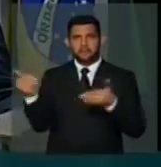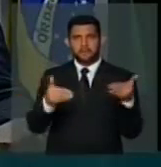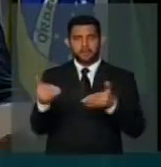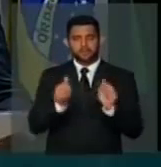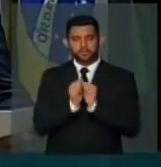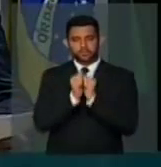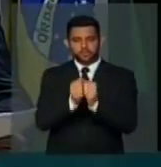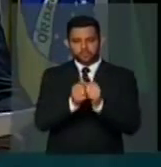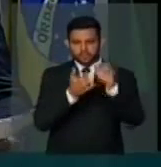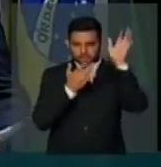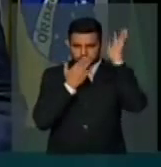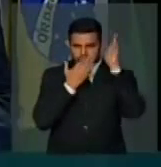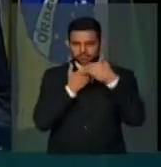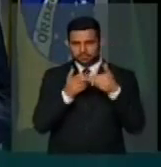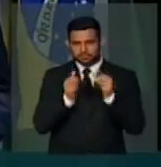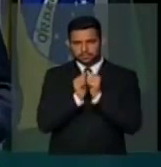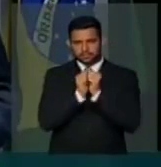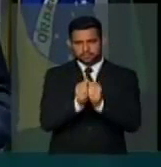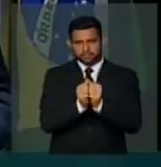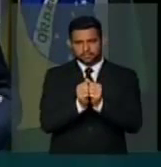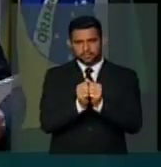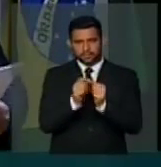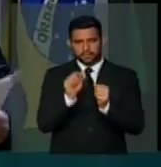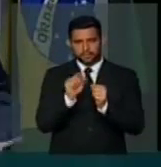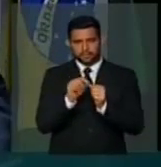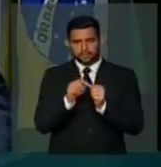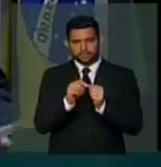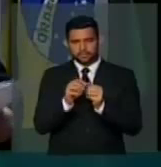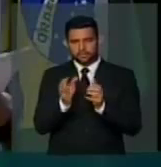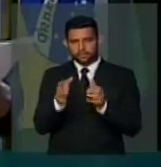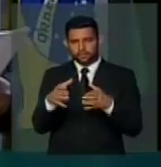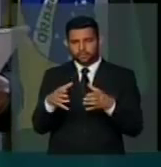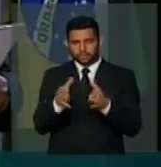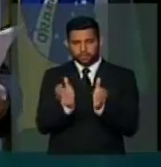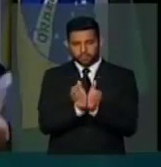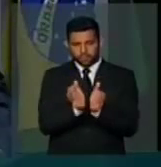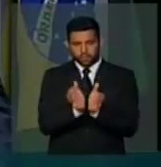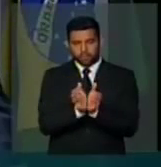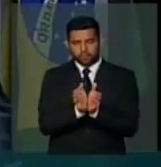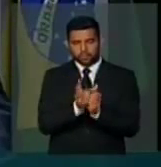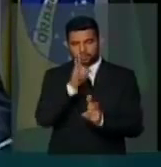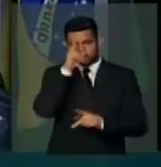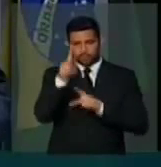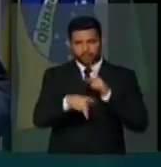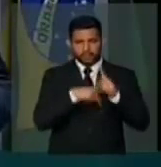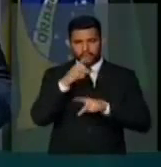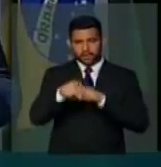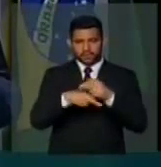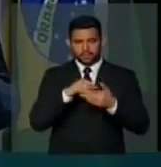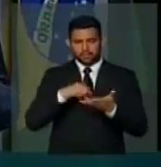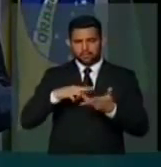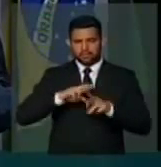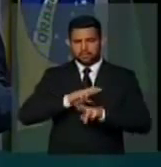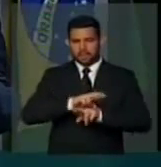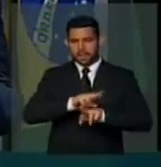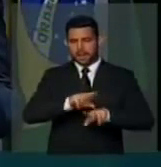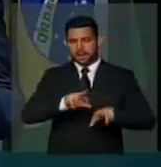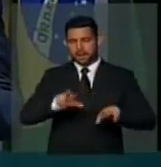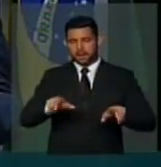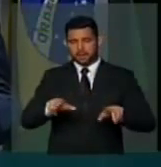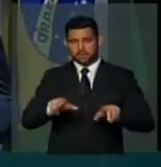nossos indígenas. Aqui formam a argamassa de uma civilização que não será